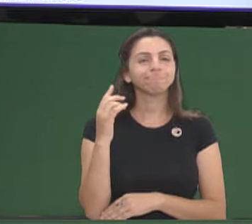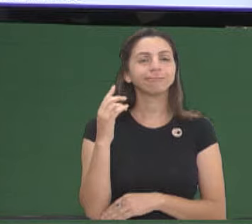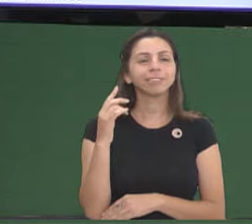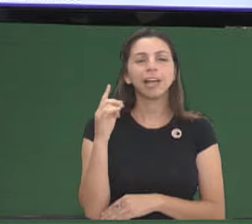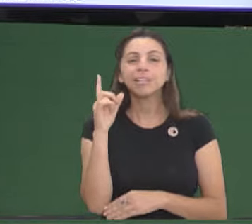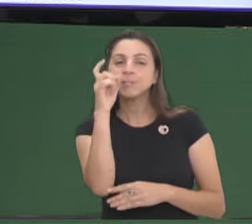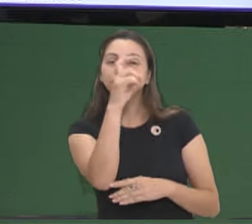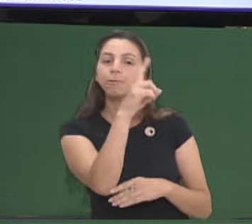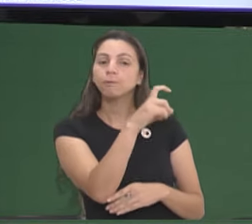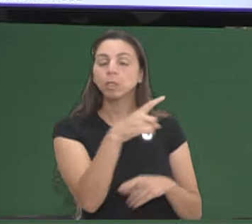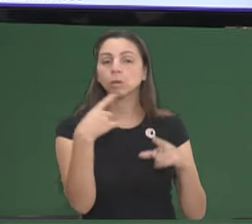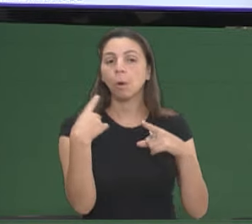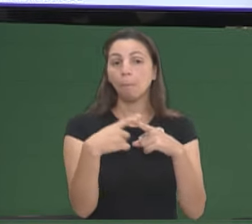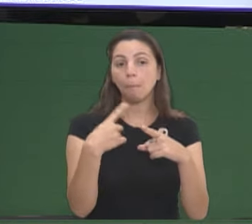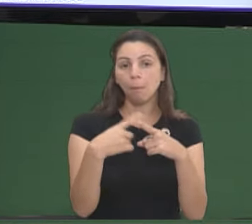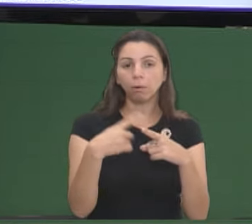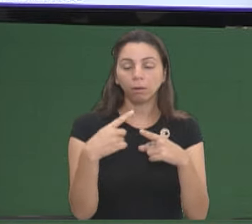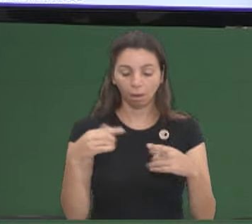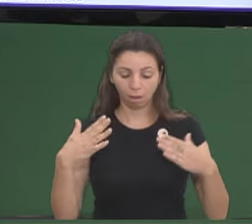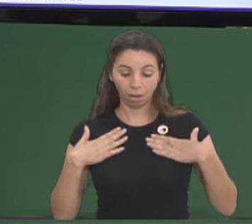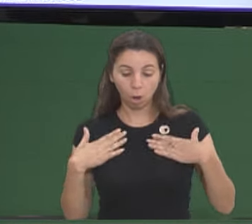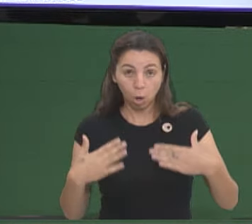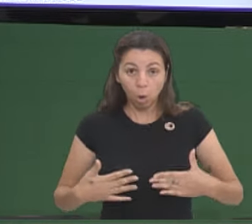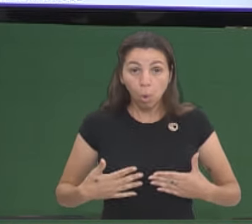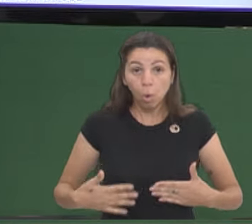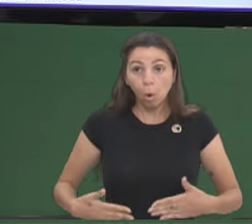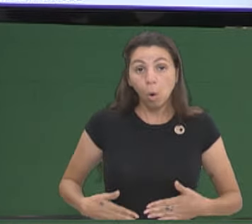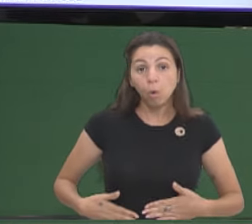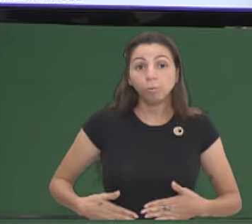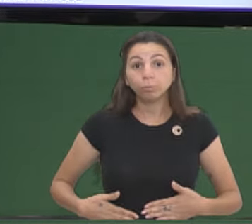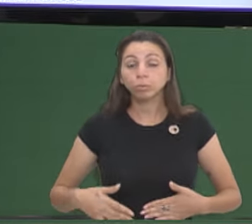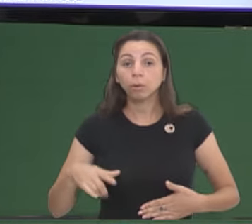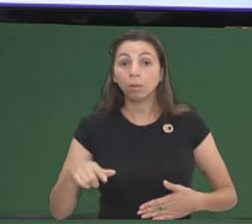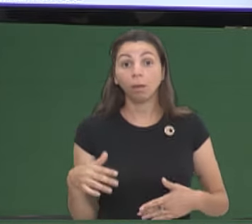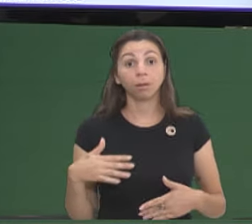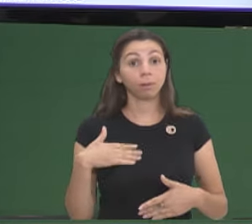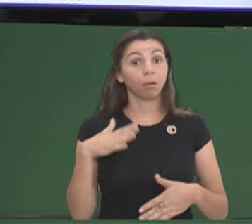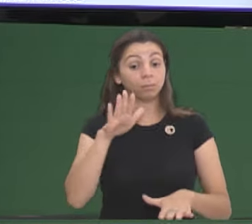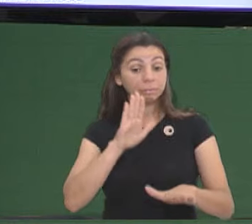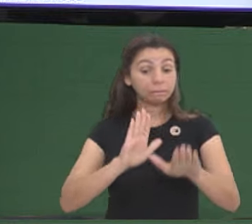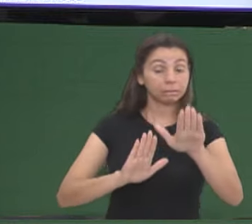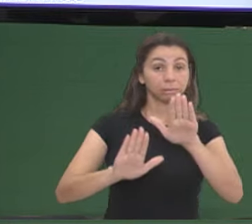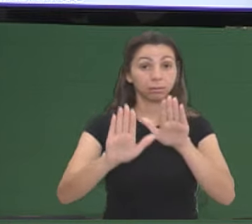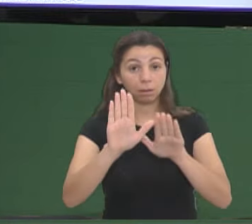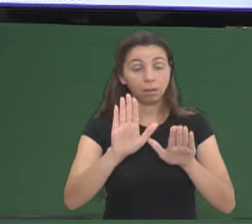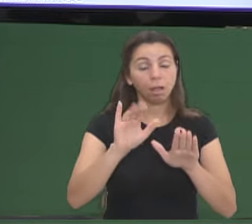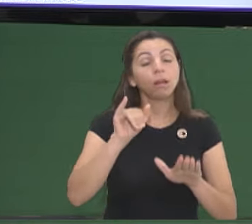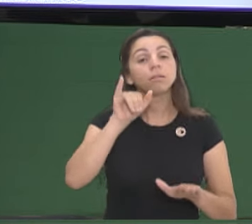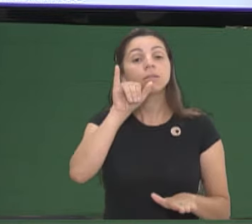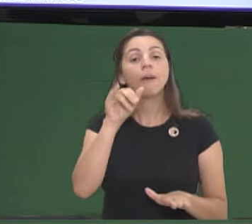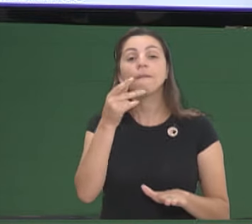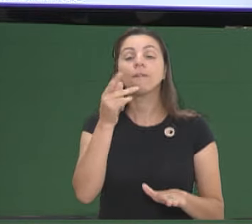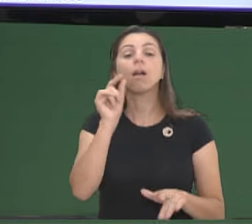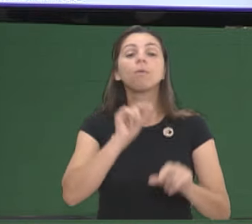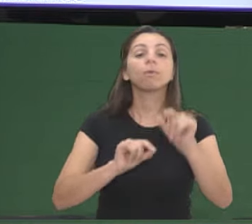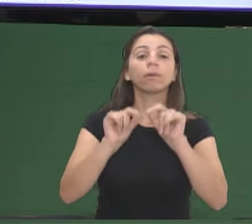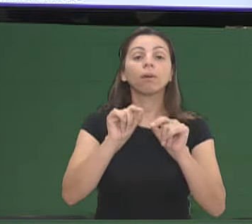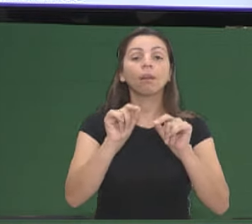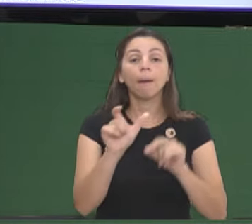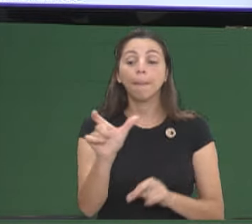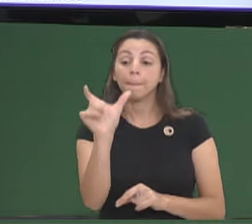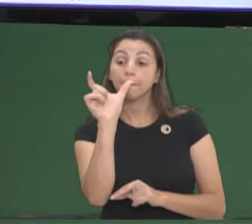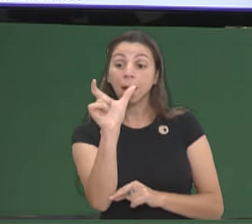quando se trata de corpo, a gente também tem que ter esse cuidado. Quando a gente fala de confiança, é a questão de